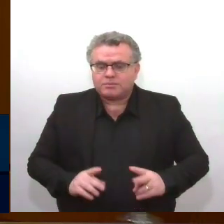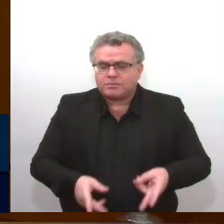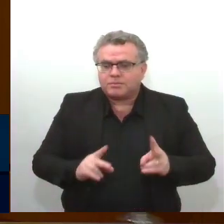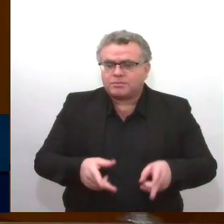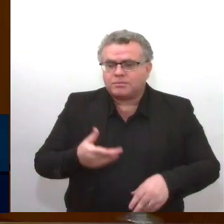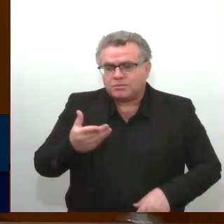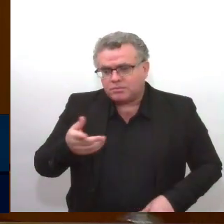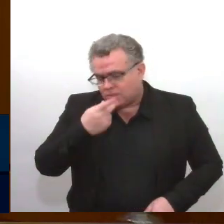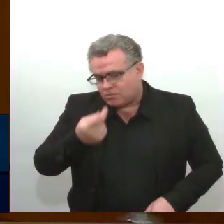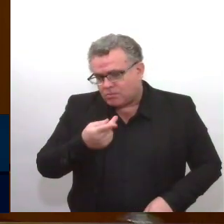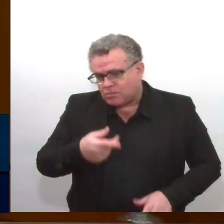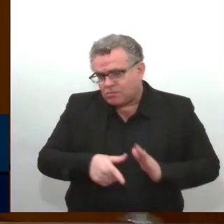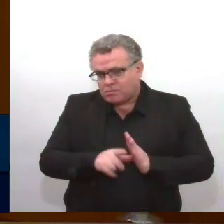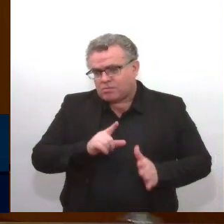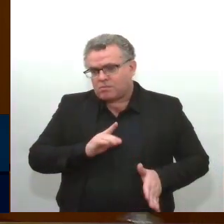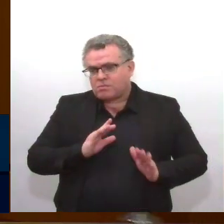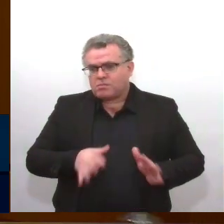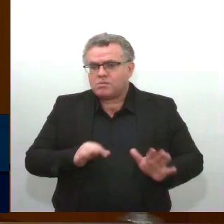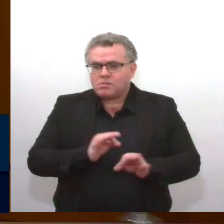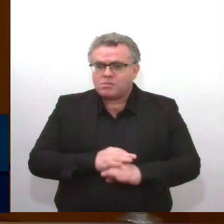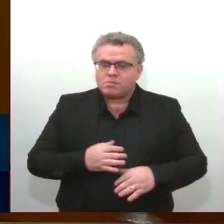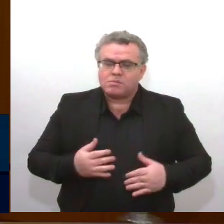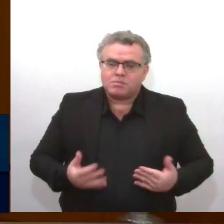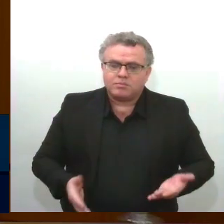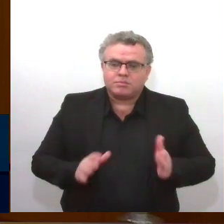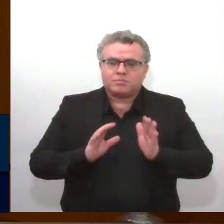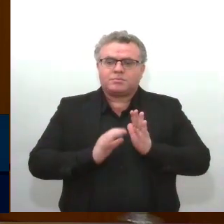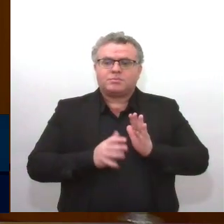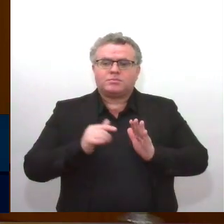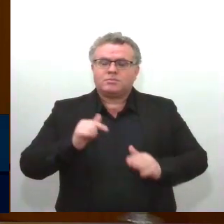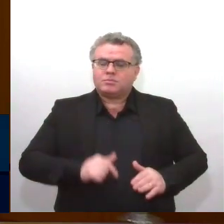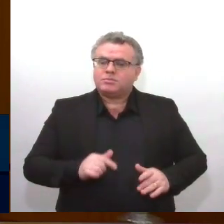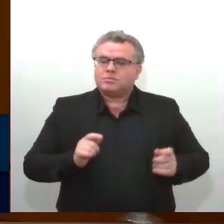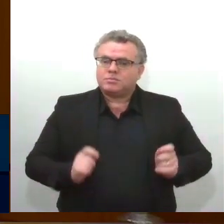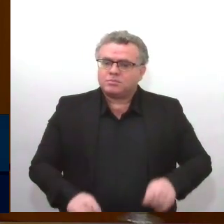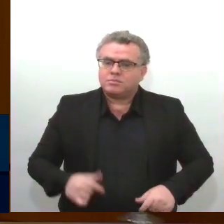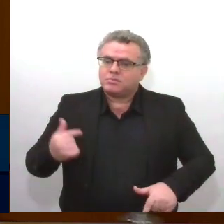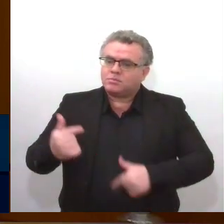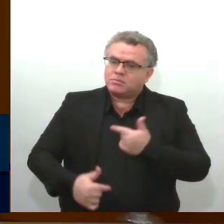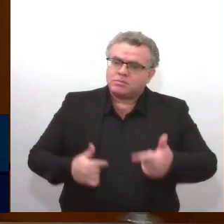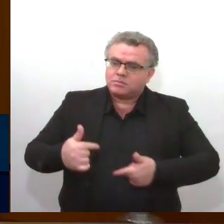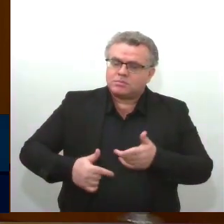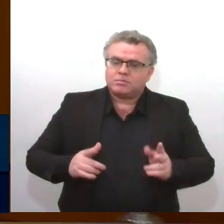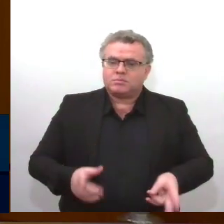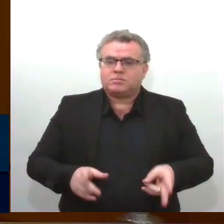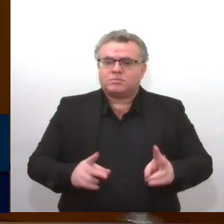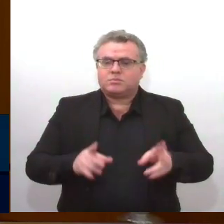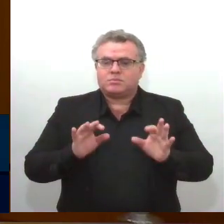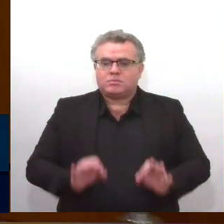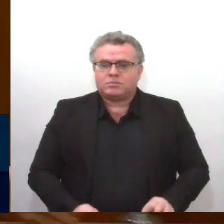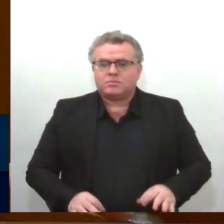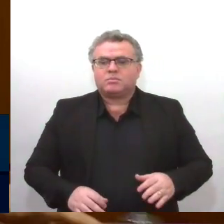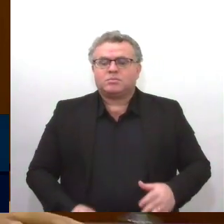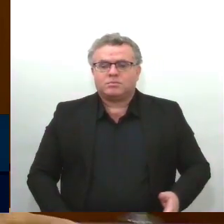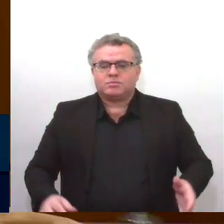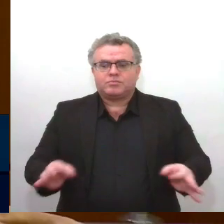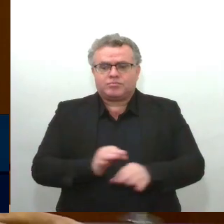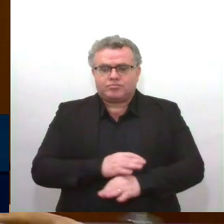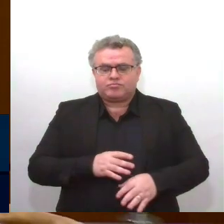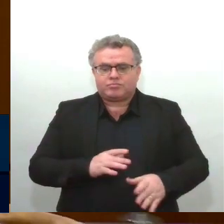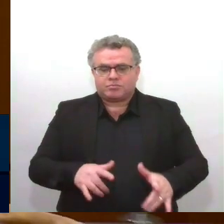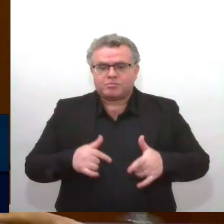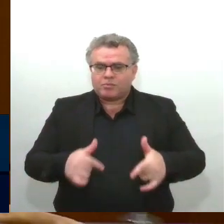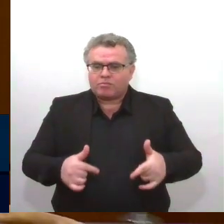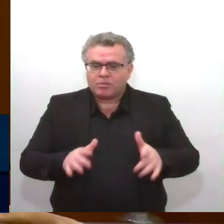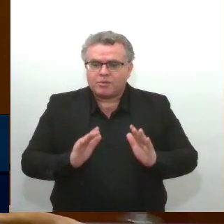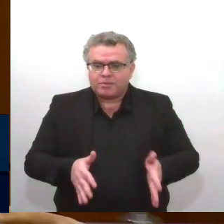o cidadania também no estado de Sergipe fez o seu dever de casa cumpriu com a sua missão e lógico que